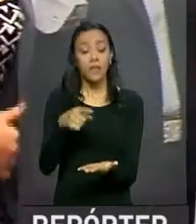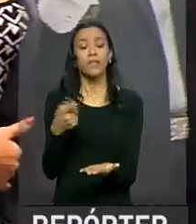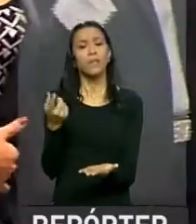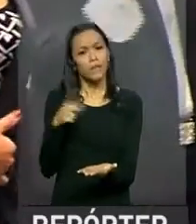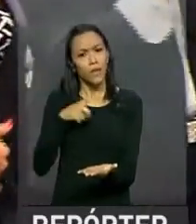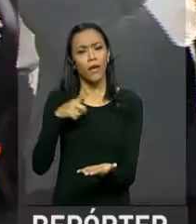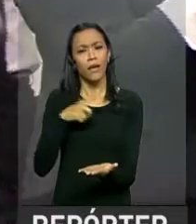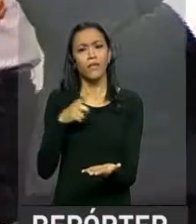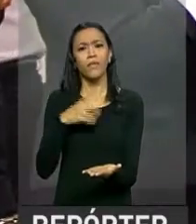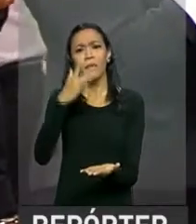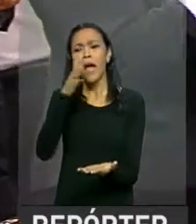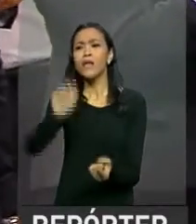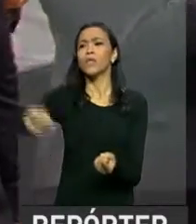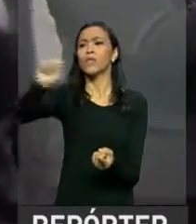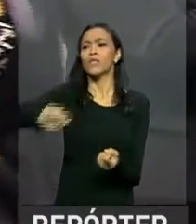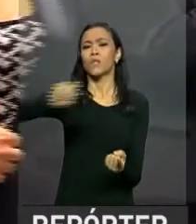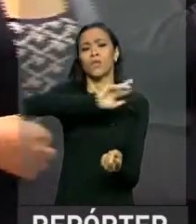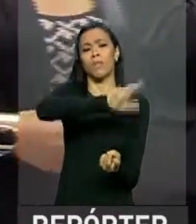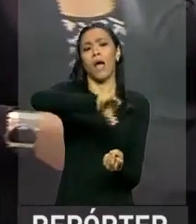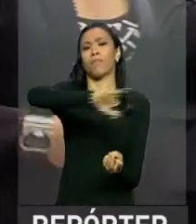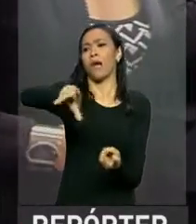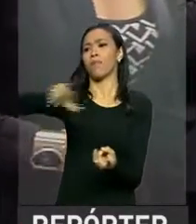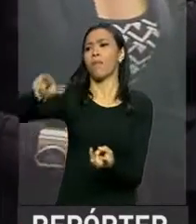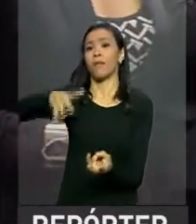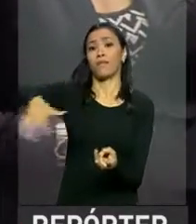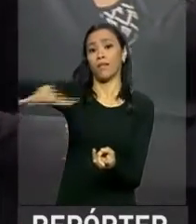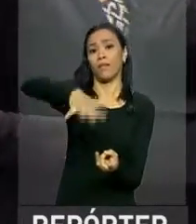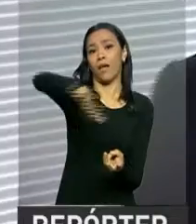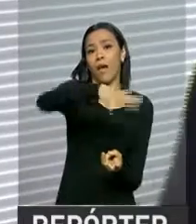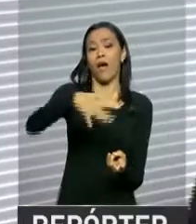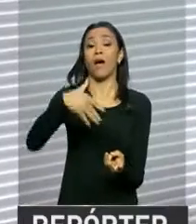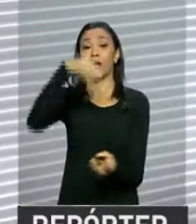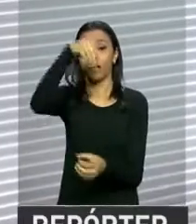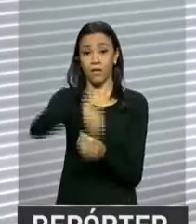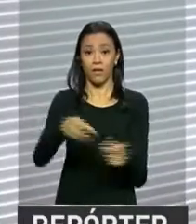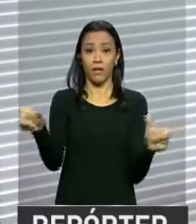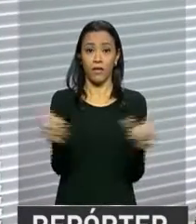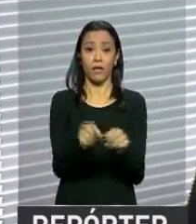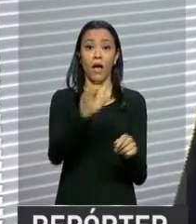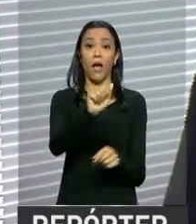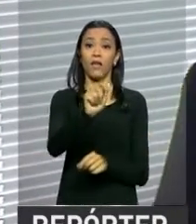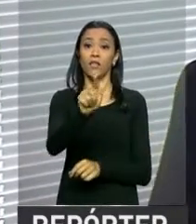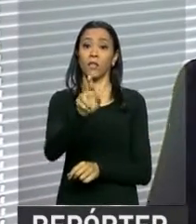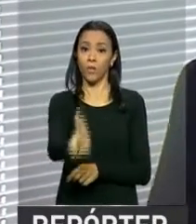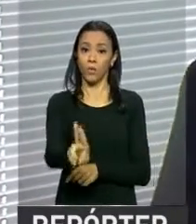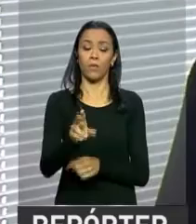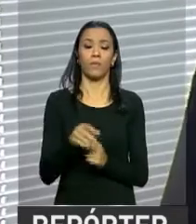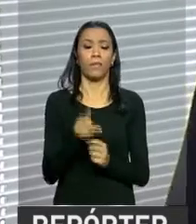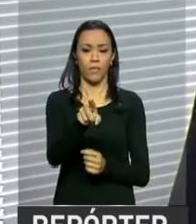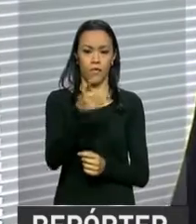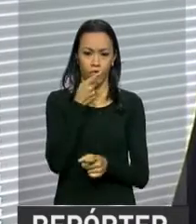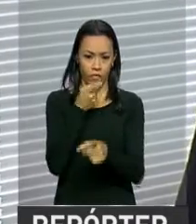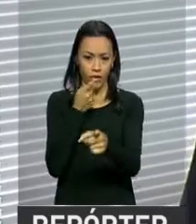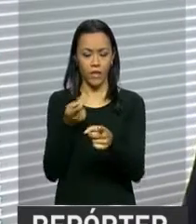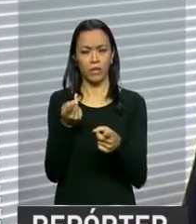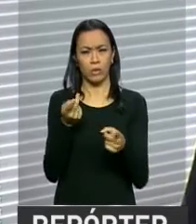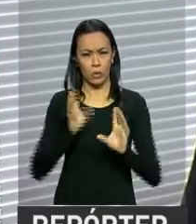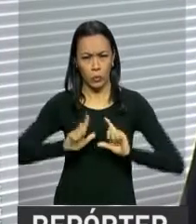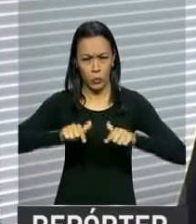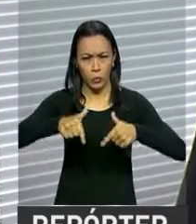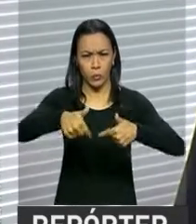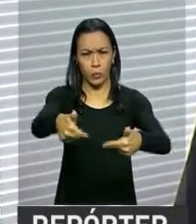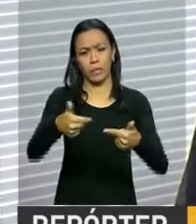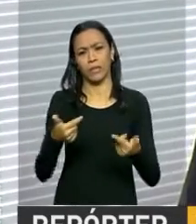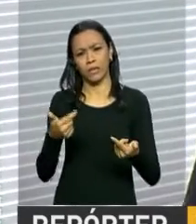presença de integrantes das associações que representam as carreiras da AGU. A expectativa é de muita qualidade, muita intensidade